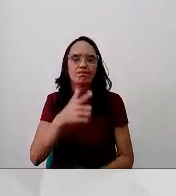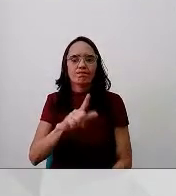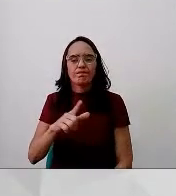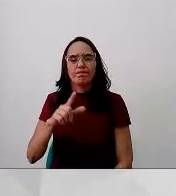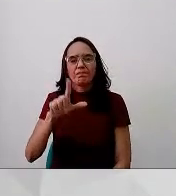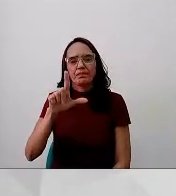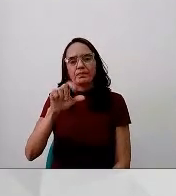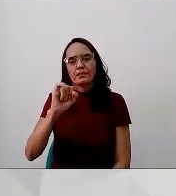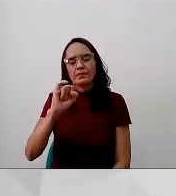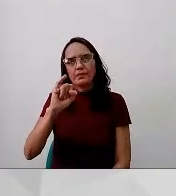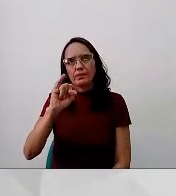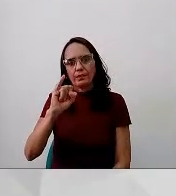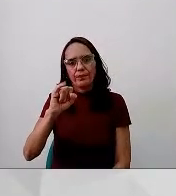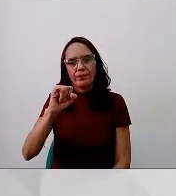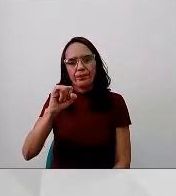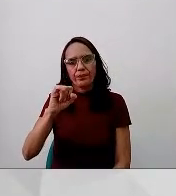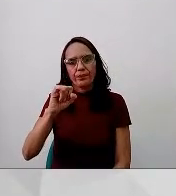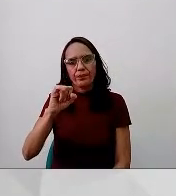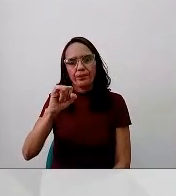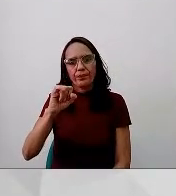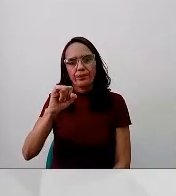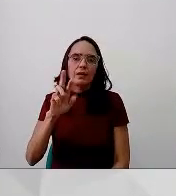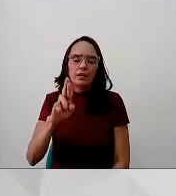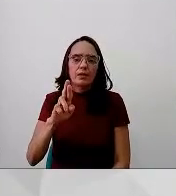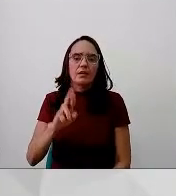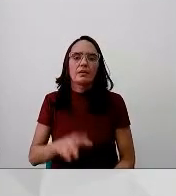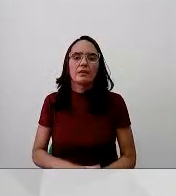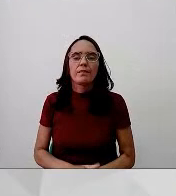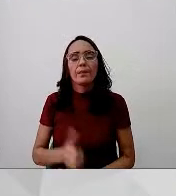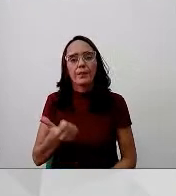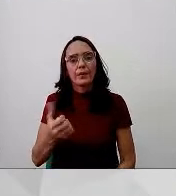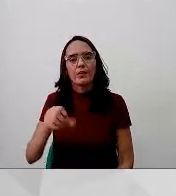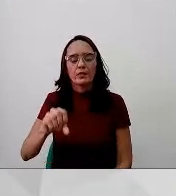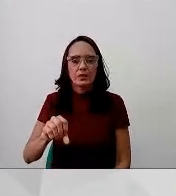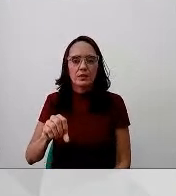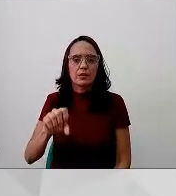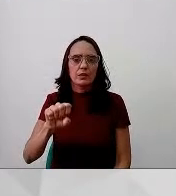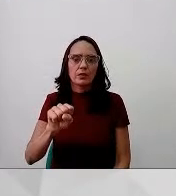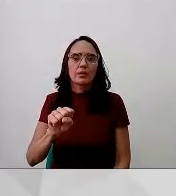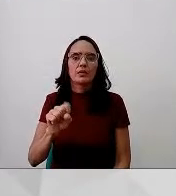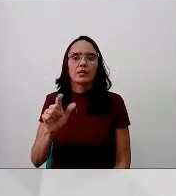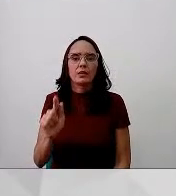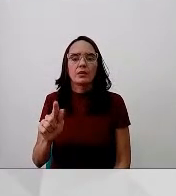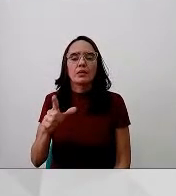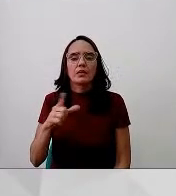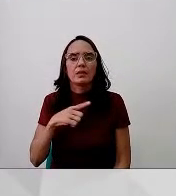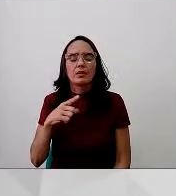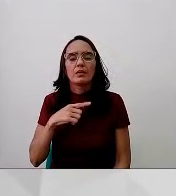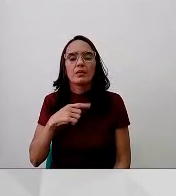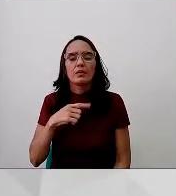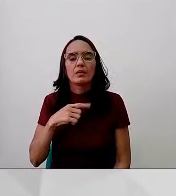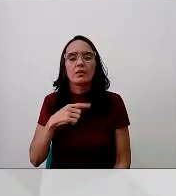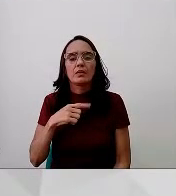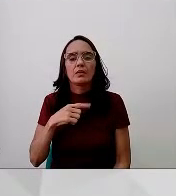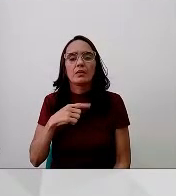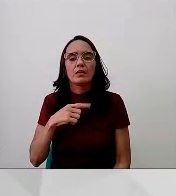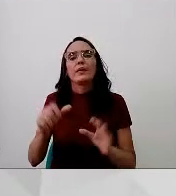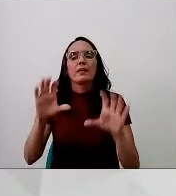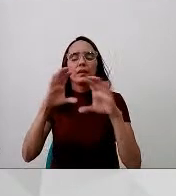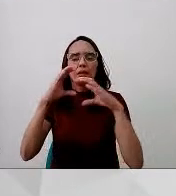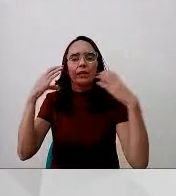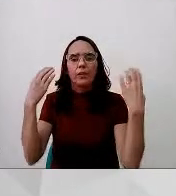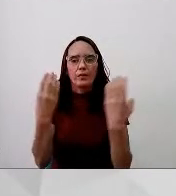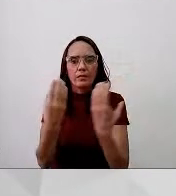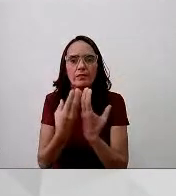Em 87, né, na Califórnia, ocorreu a primeira conferência em redes neurais, foi formada a